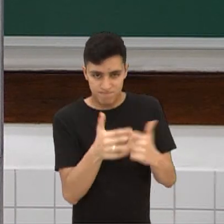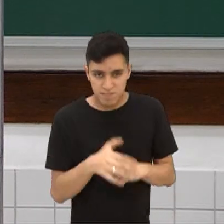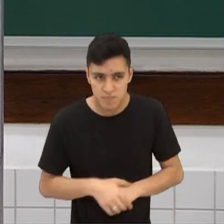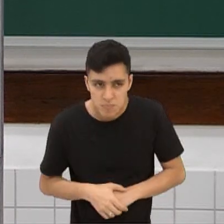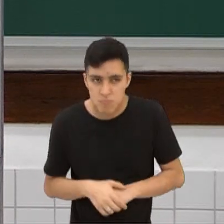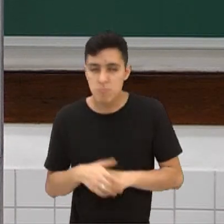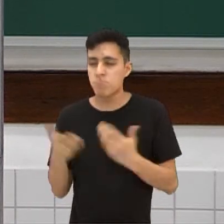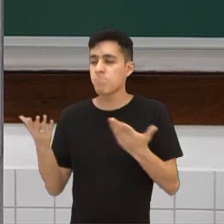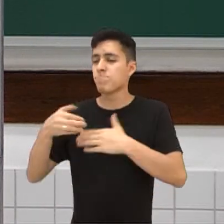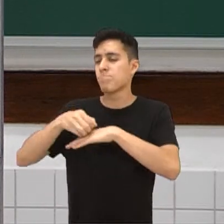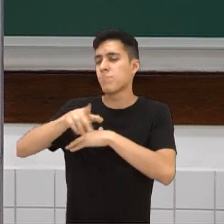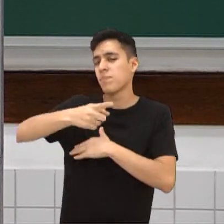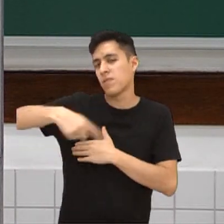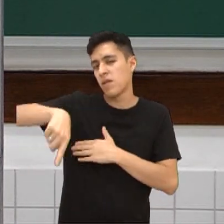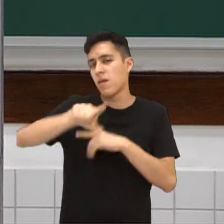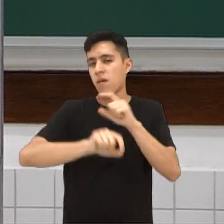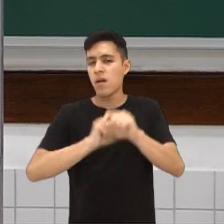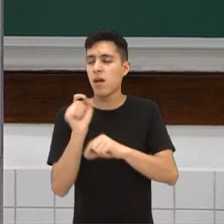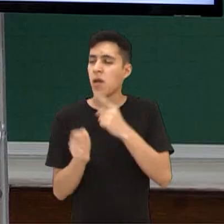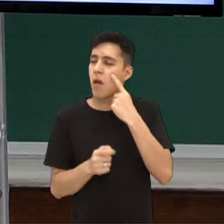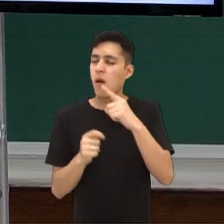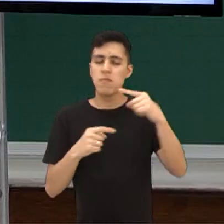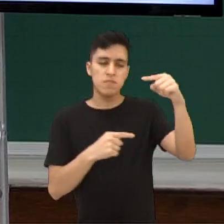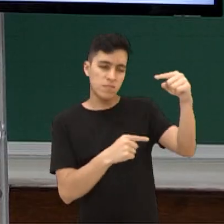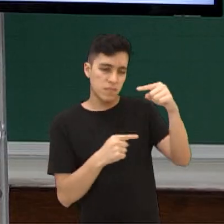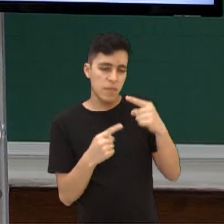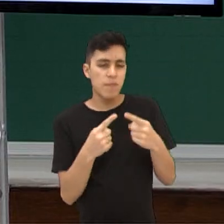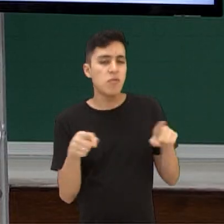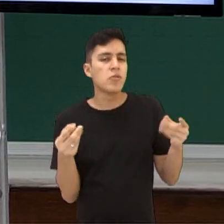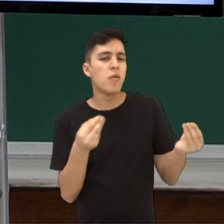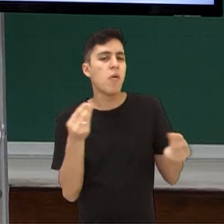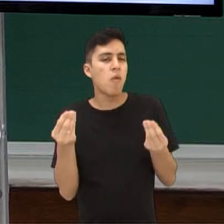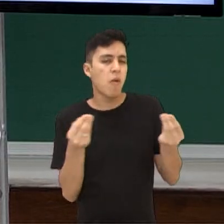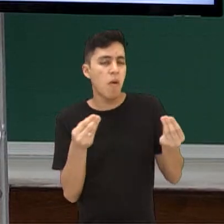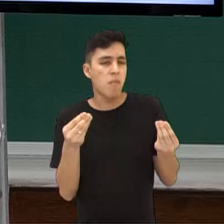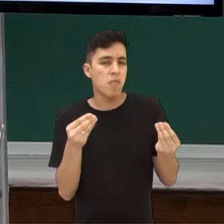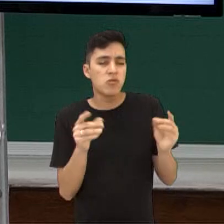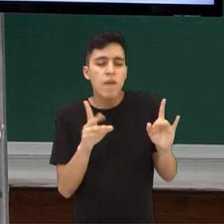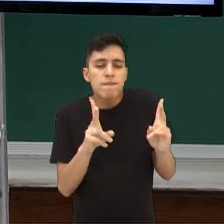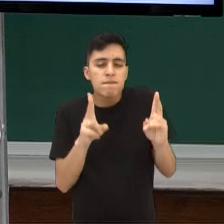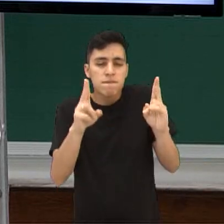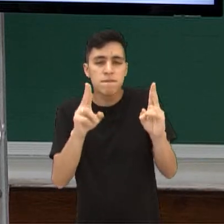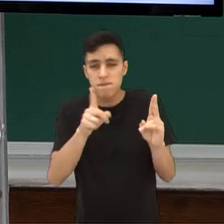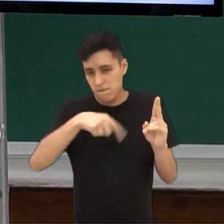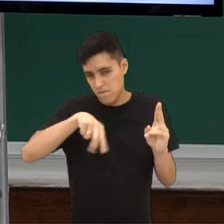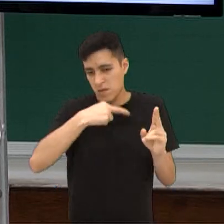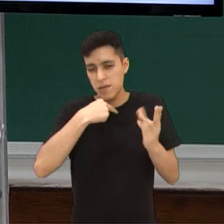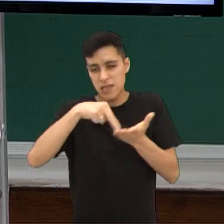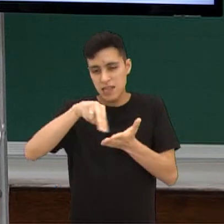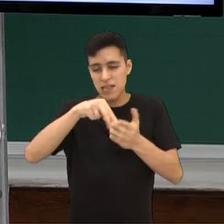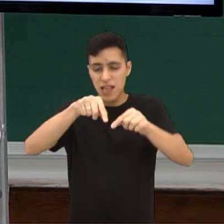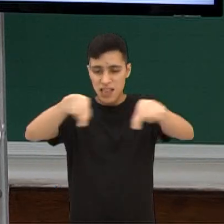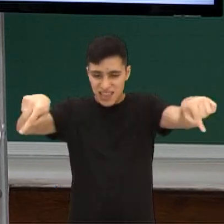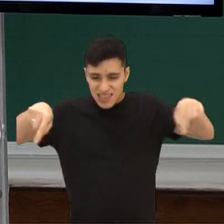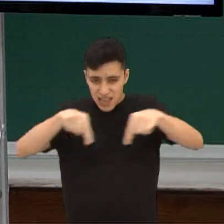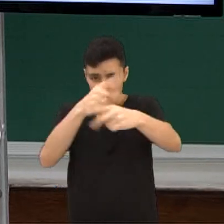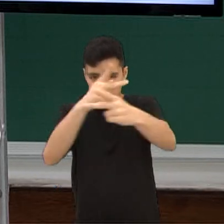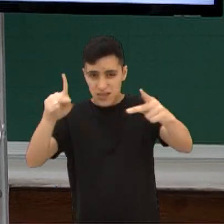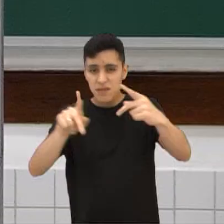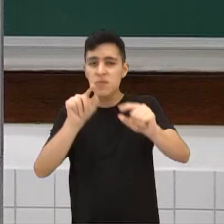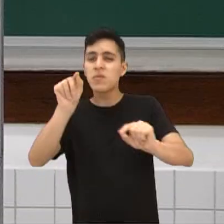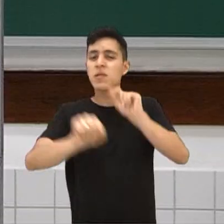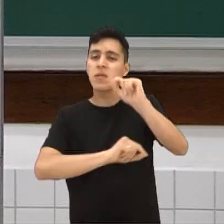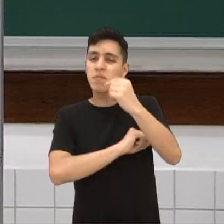gente vai passar para vocês agora? Um pouquinho, um trechinho de como é a música eletrônica. Só não vão dançar na sala, porque senão a mãe de